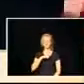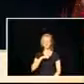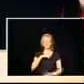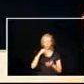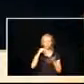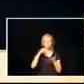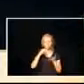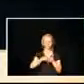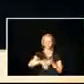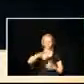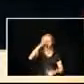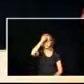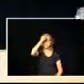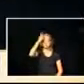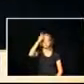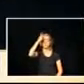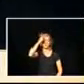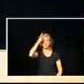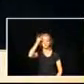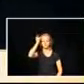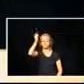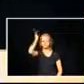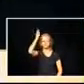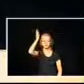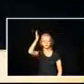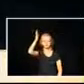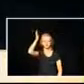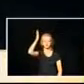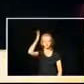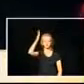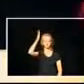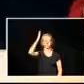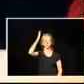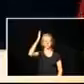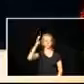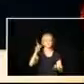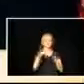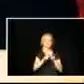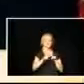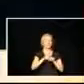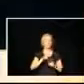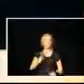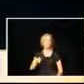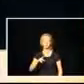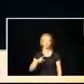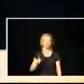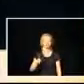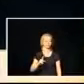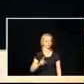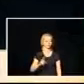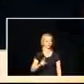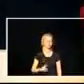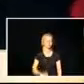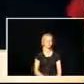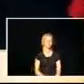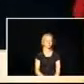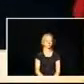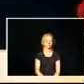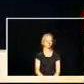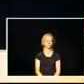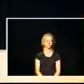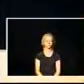um compromisso com os trabalhadores, com os servidores municipais. Então, hoje eu estou muito satisfeita com